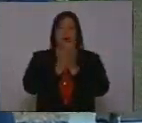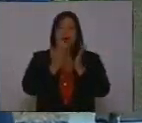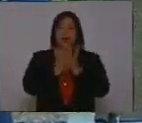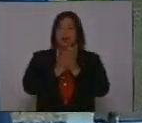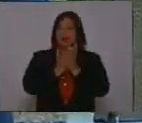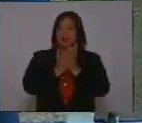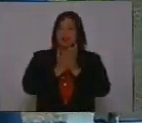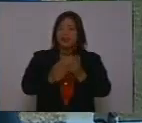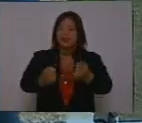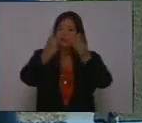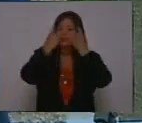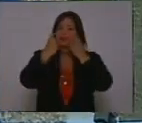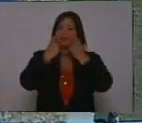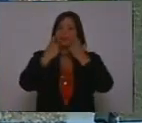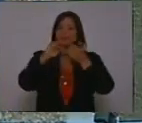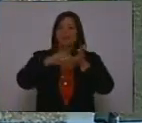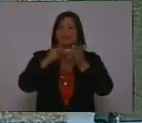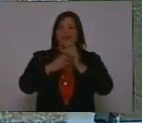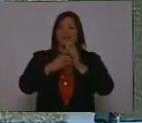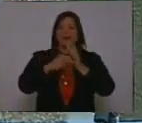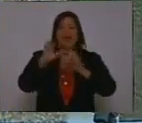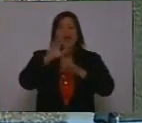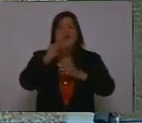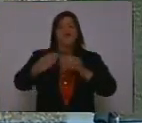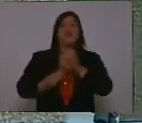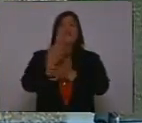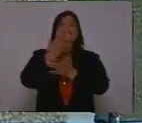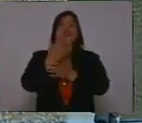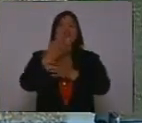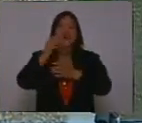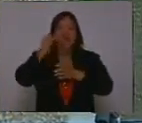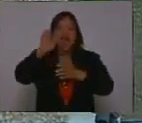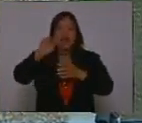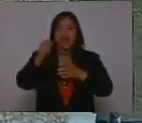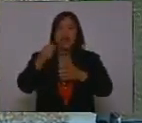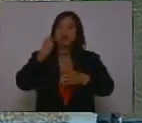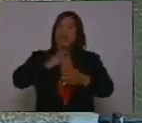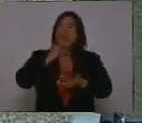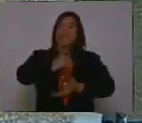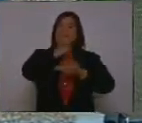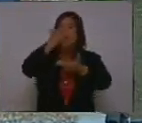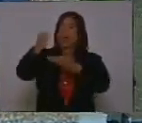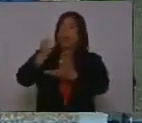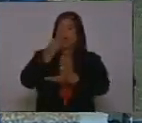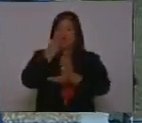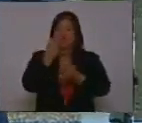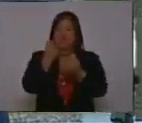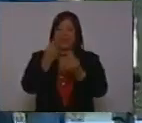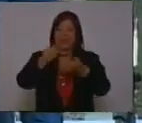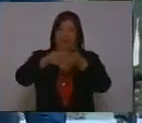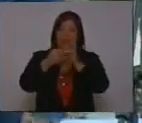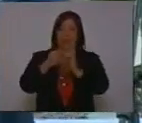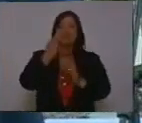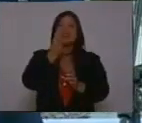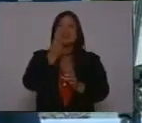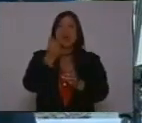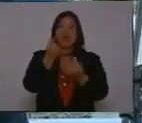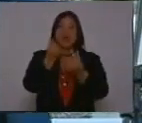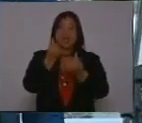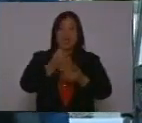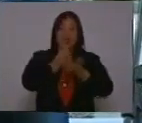Uma escola que está associada à Fundação Iacucho, que tem mais de 5 mil becas em toda a Venezuela. Então, se hoje nós